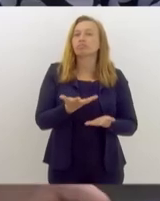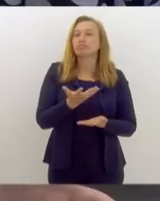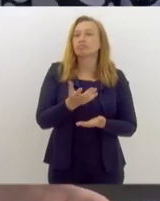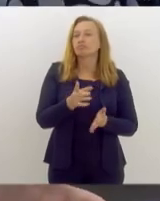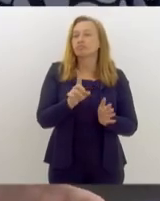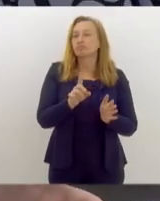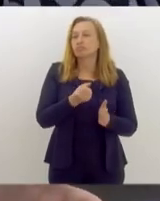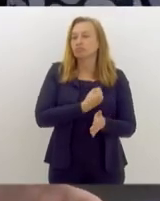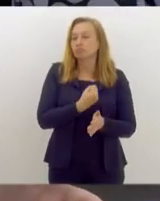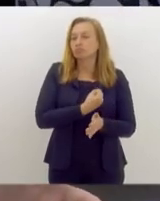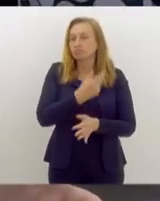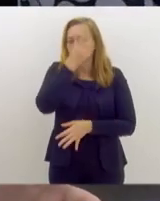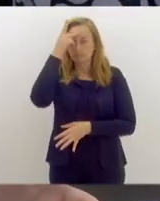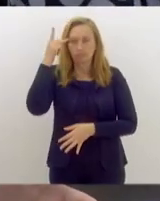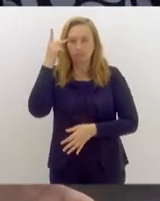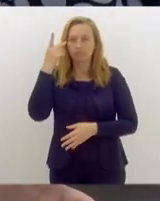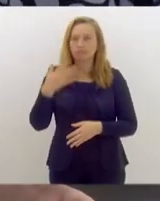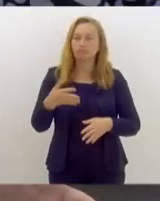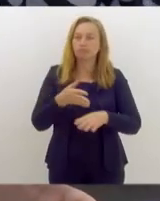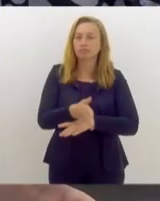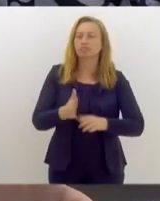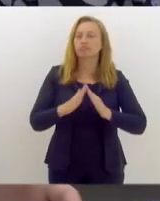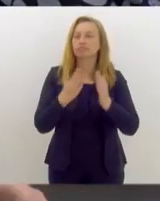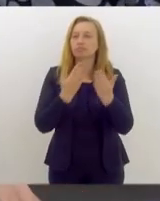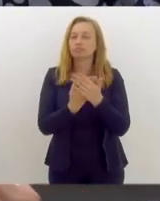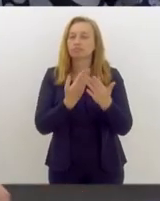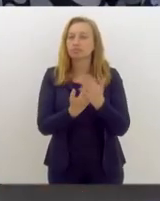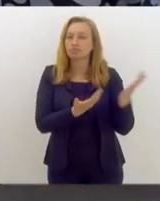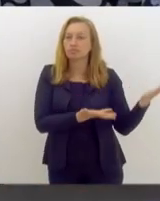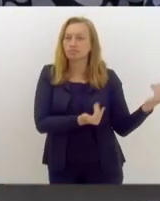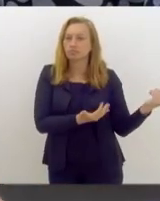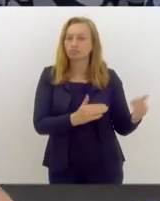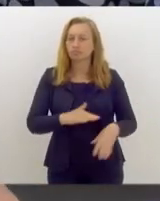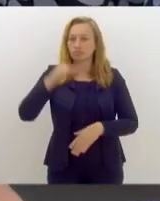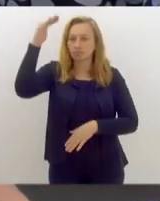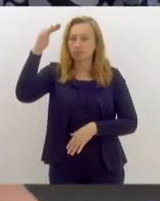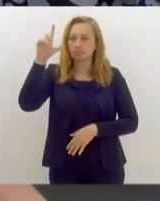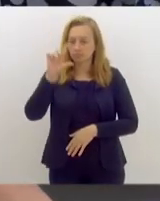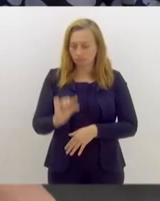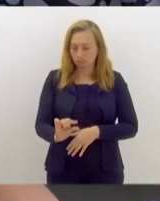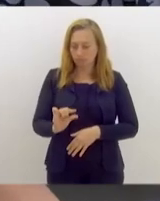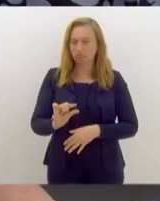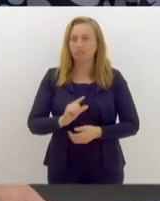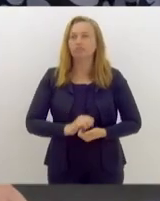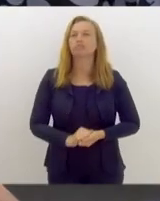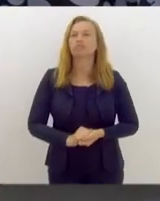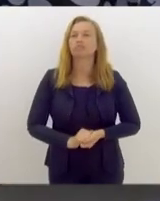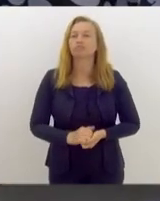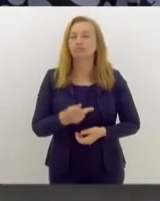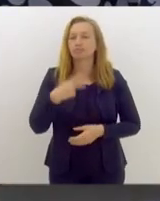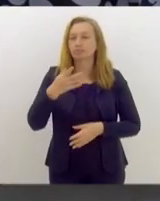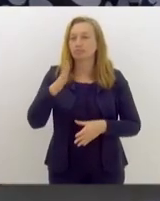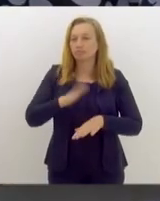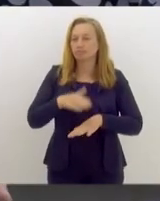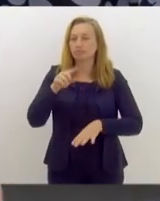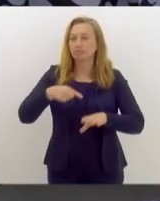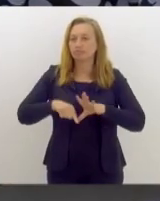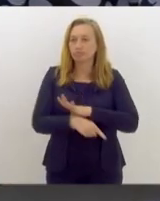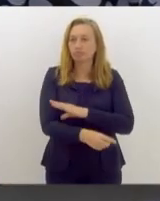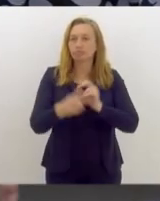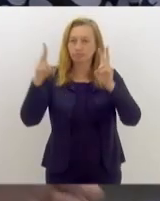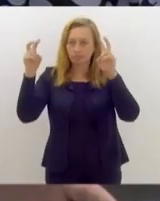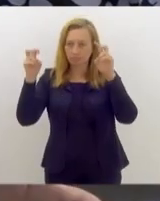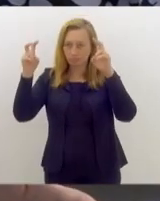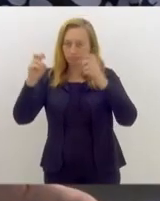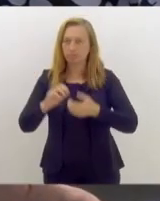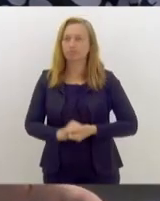a metade nesses últimos anos. Os representantes aqui do Fórum de EJA vão poder falar com mais profundidade desse tema, que é uma das agendas